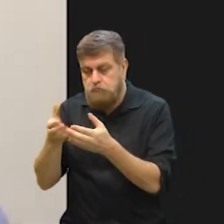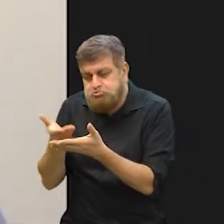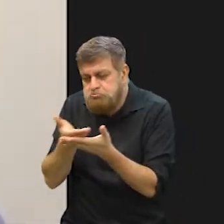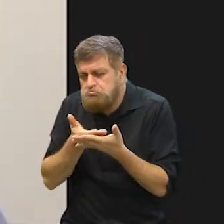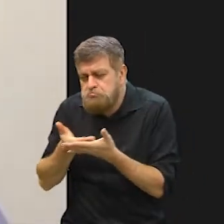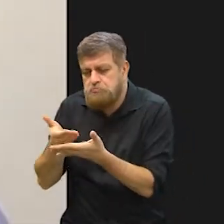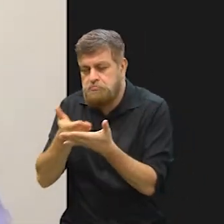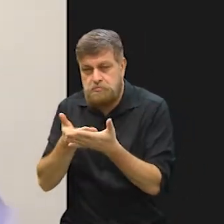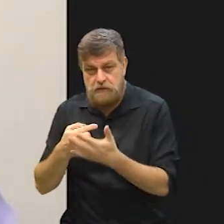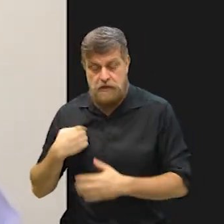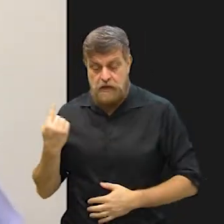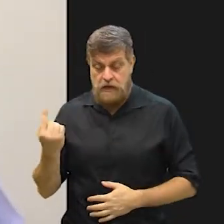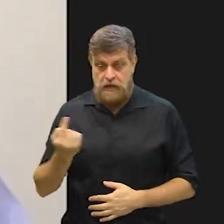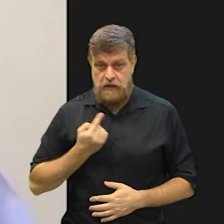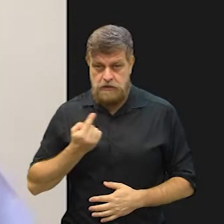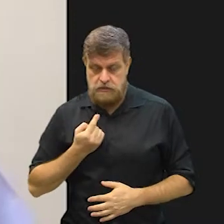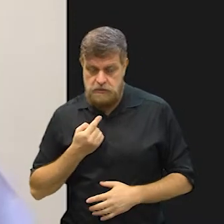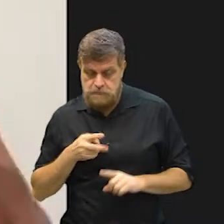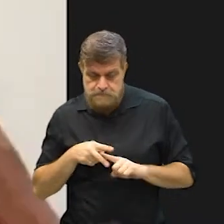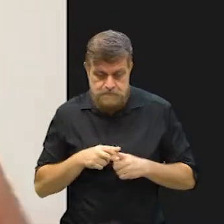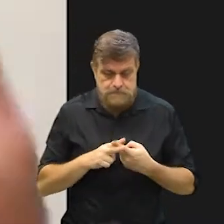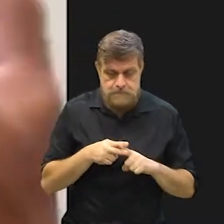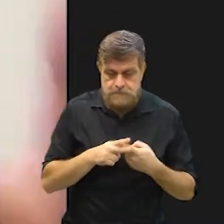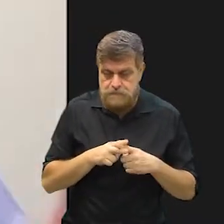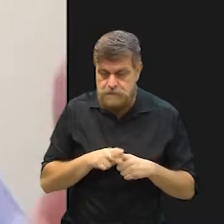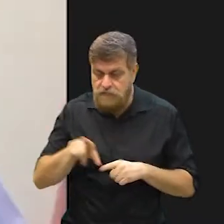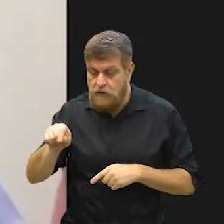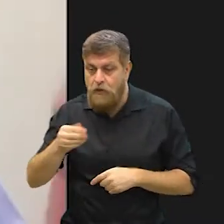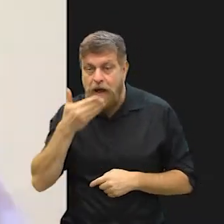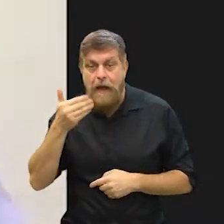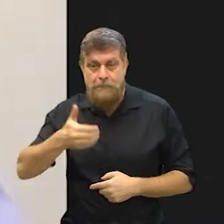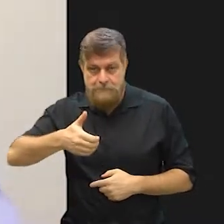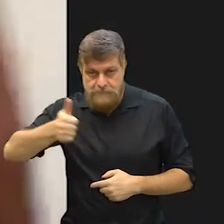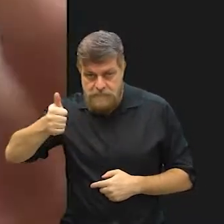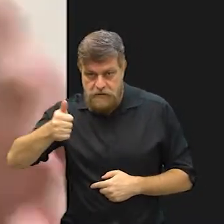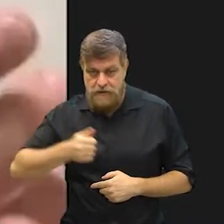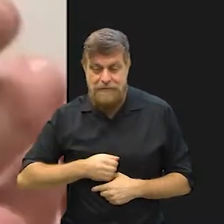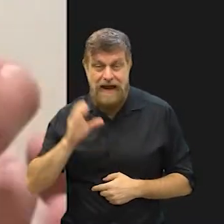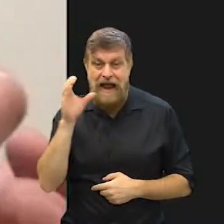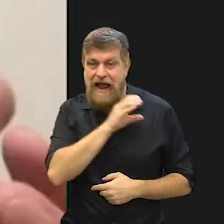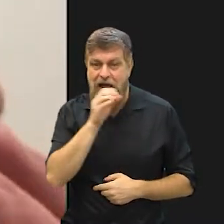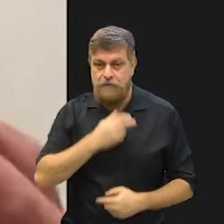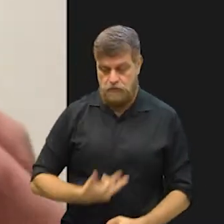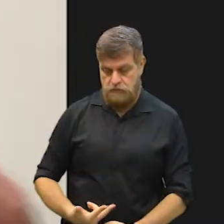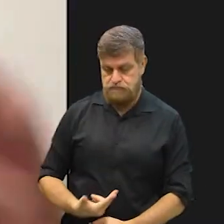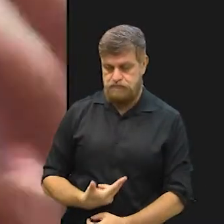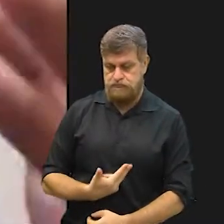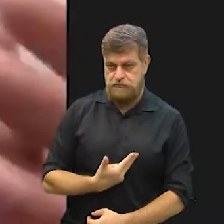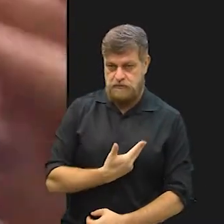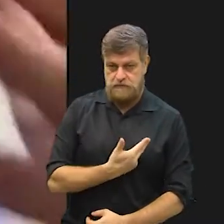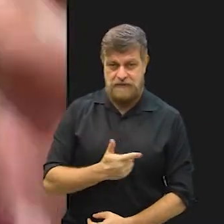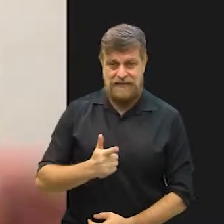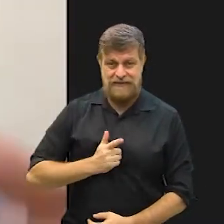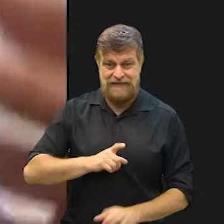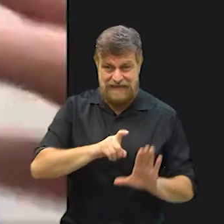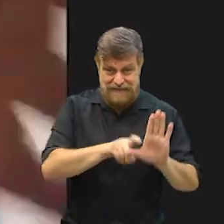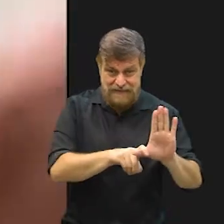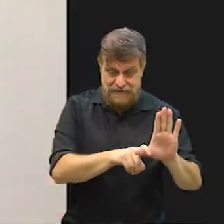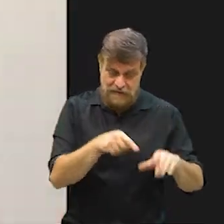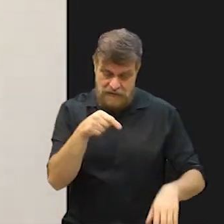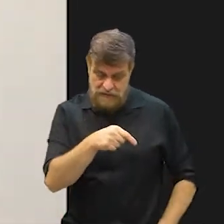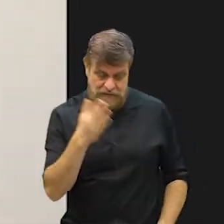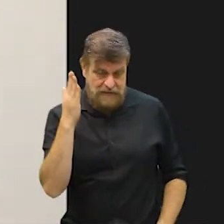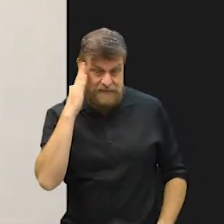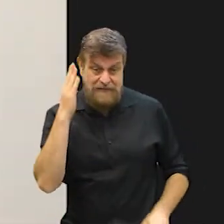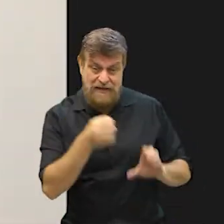né? E a gente, na verdade, ajusta a melhor técnica para poder operar mais cedo e na dependência do tipo de lesão